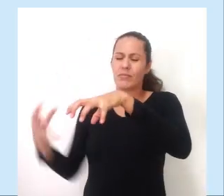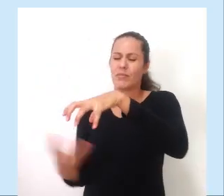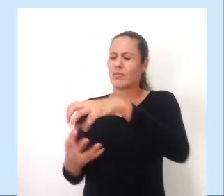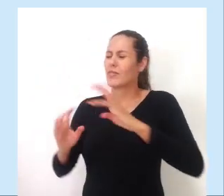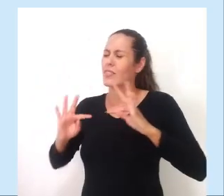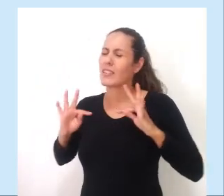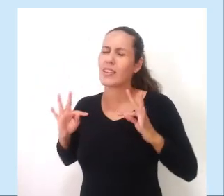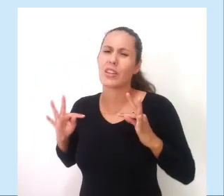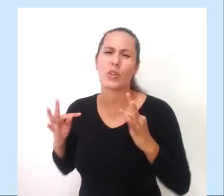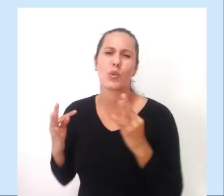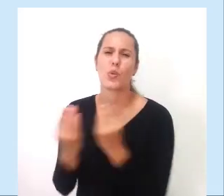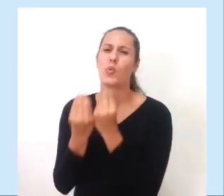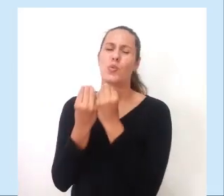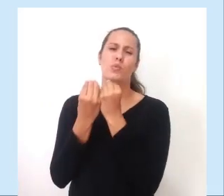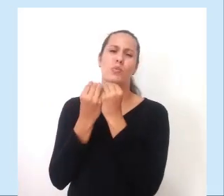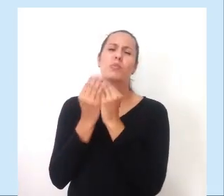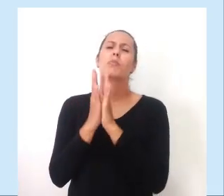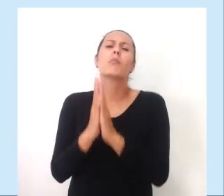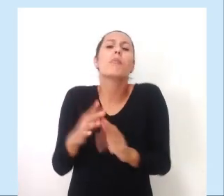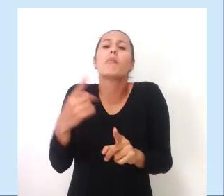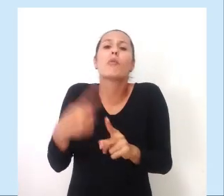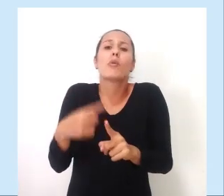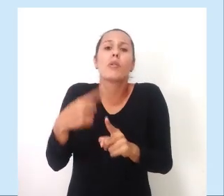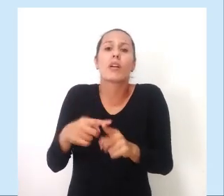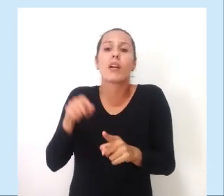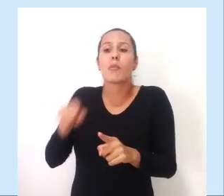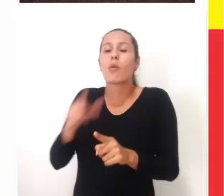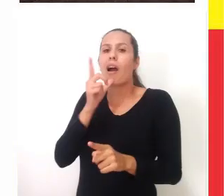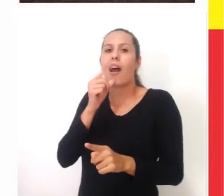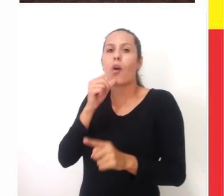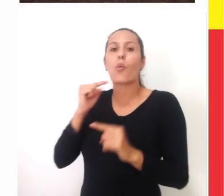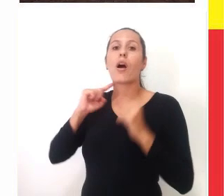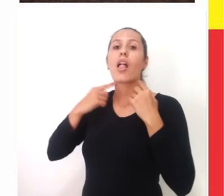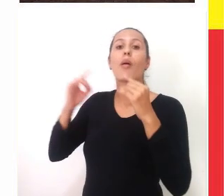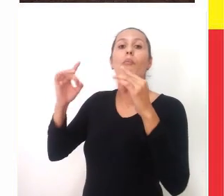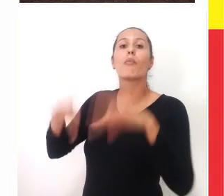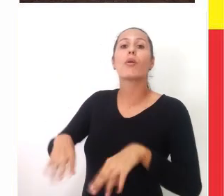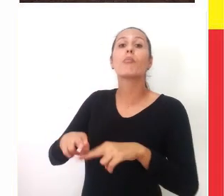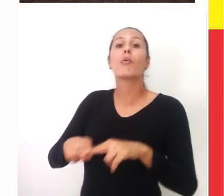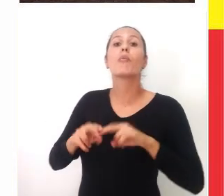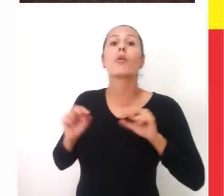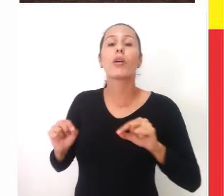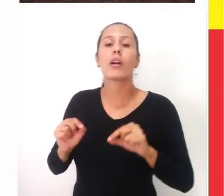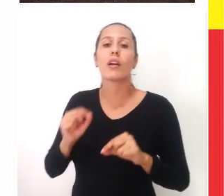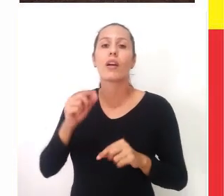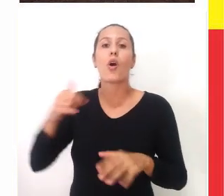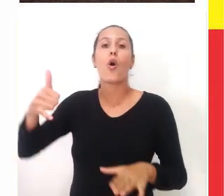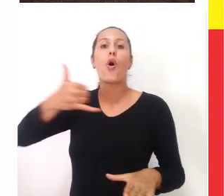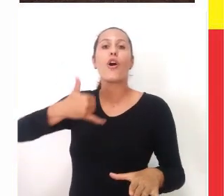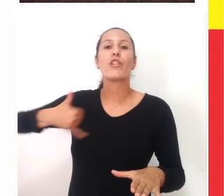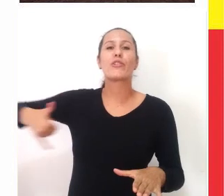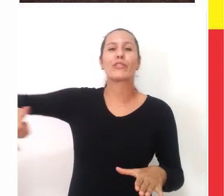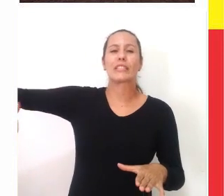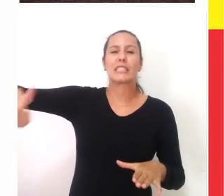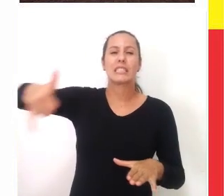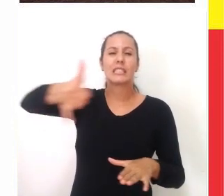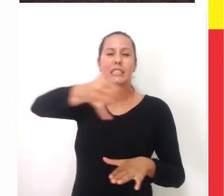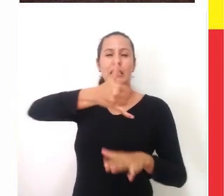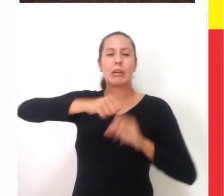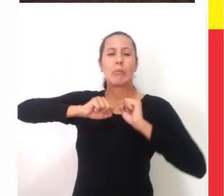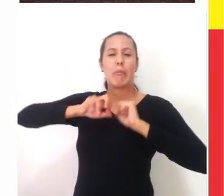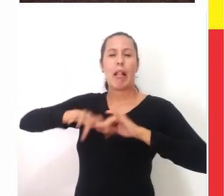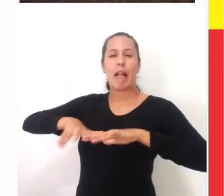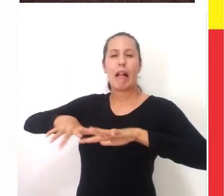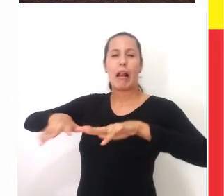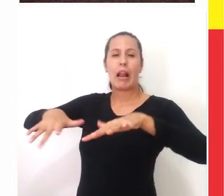todo o ecossistema. Por quê? Porque o petróleo polui as águas. Através de quê? Derramamento